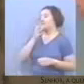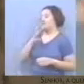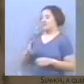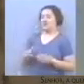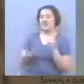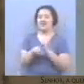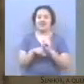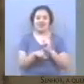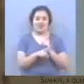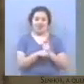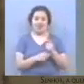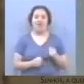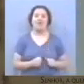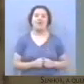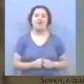são um espetáculo.